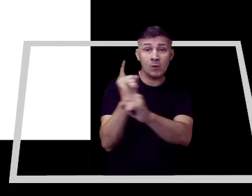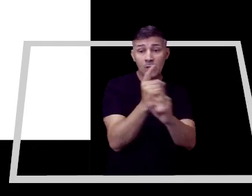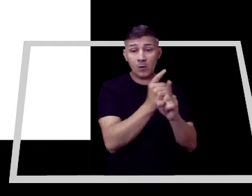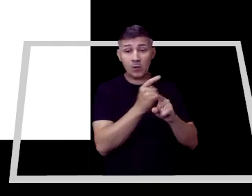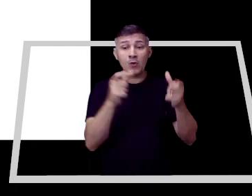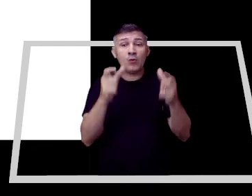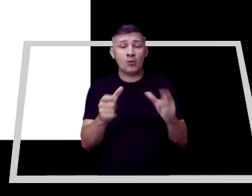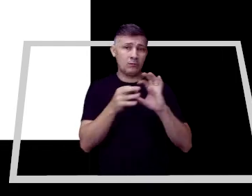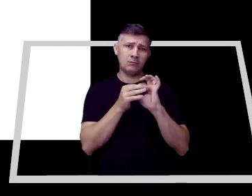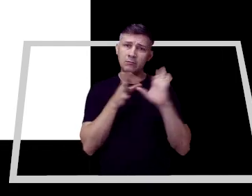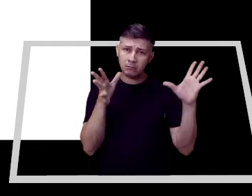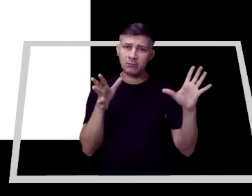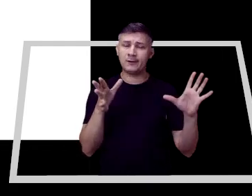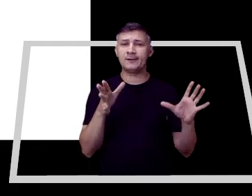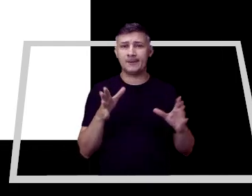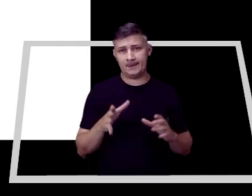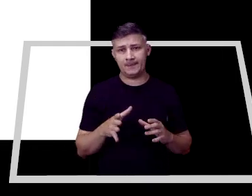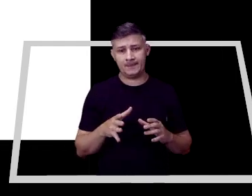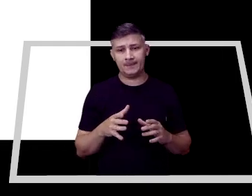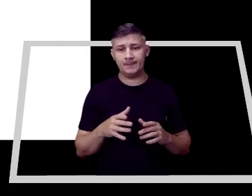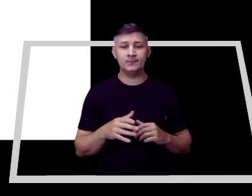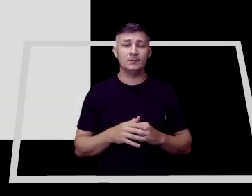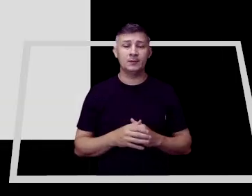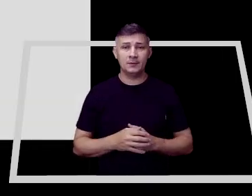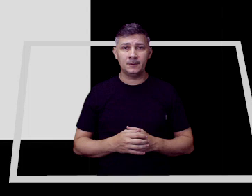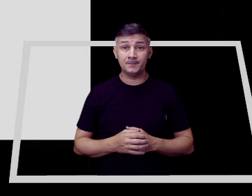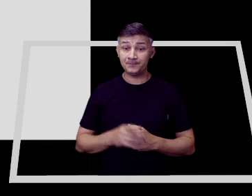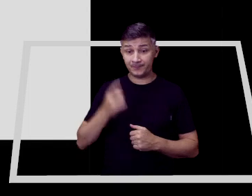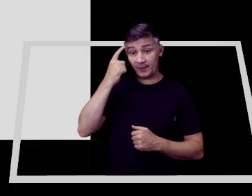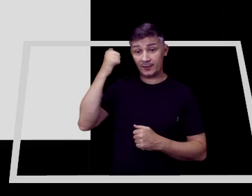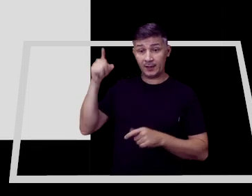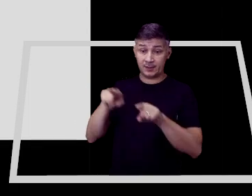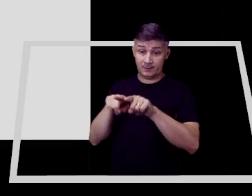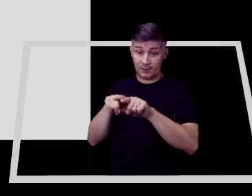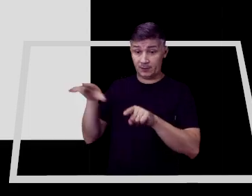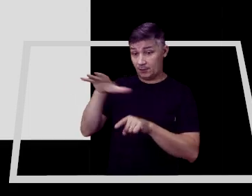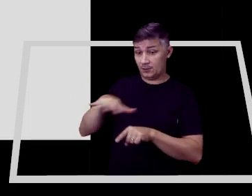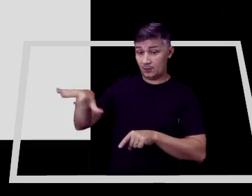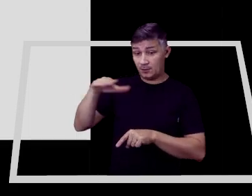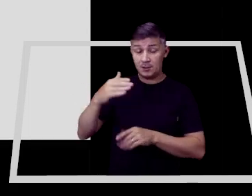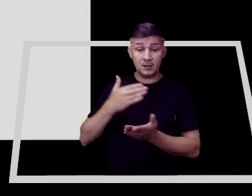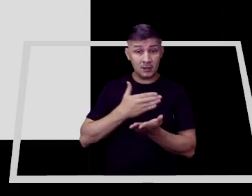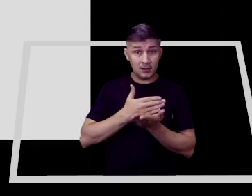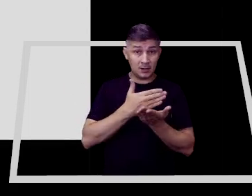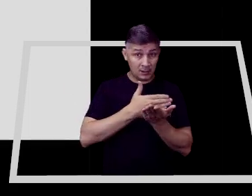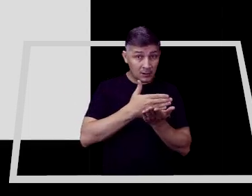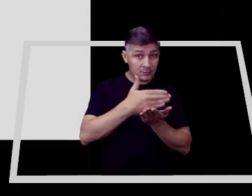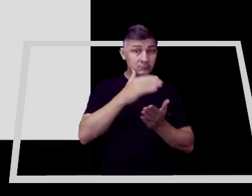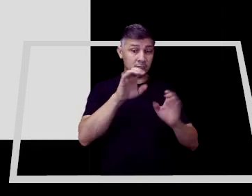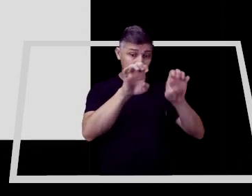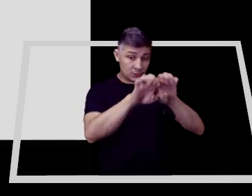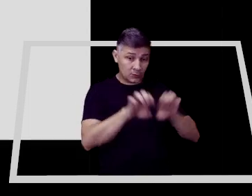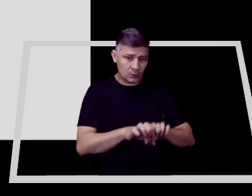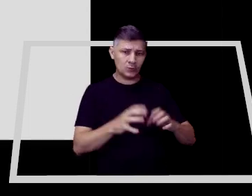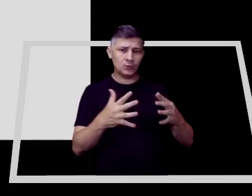durante o dia, como um espaço também gregário. E a ideia também, então, a partir dessa